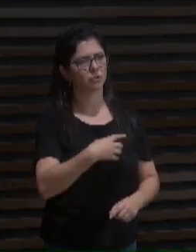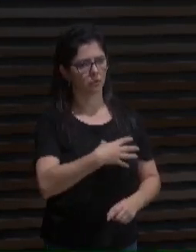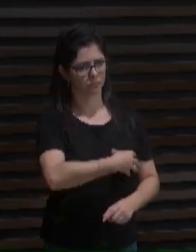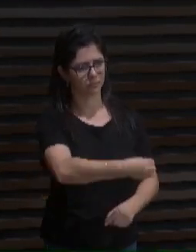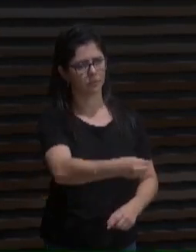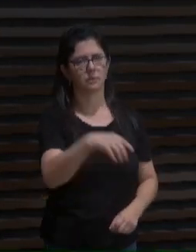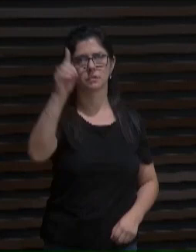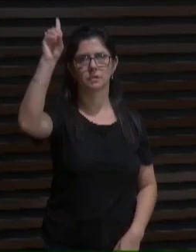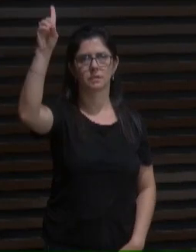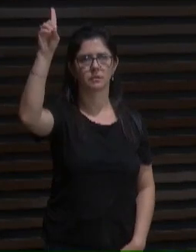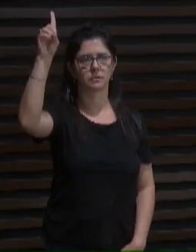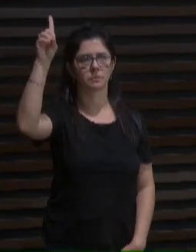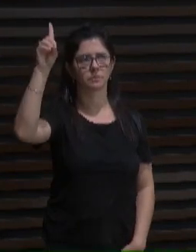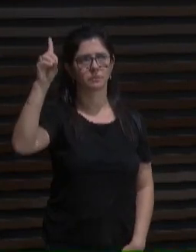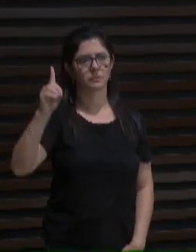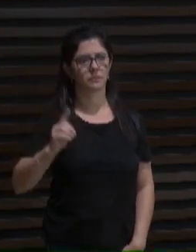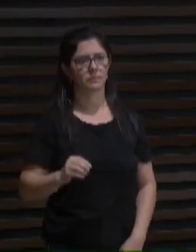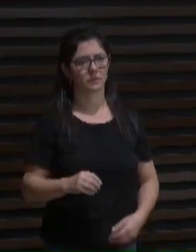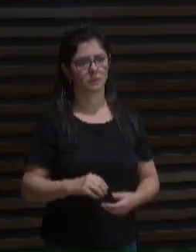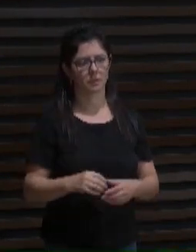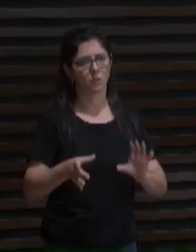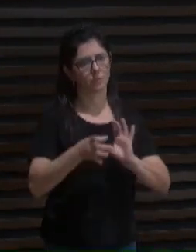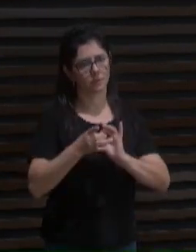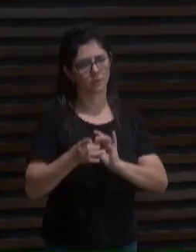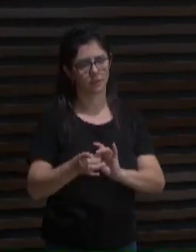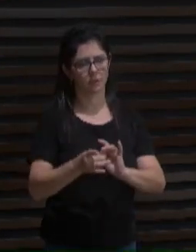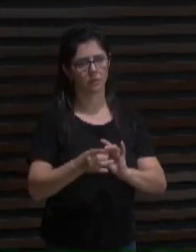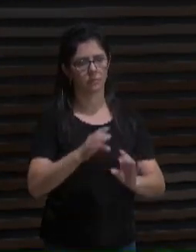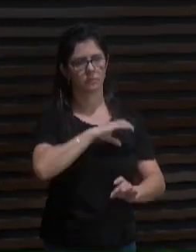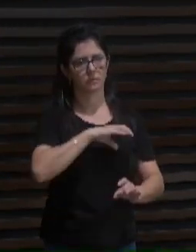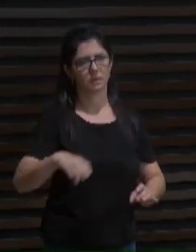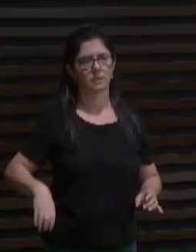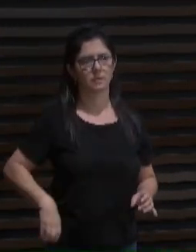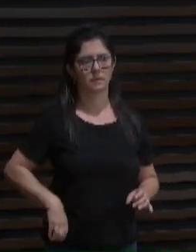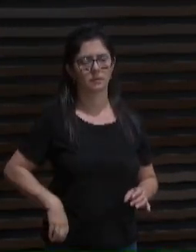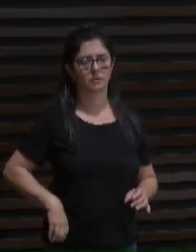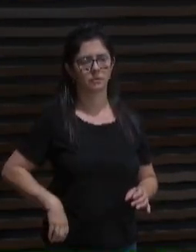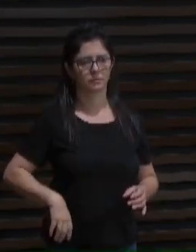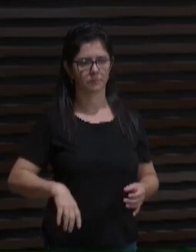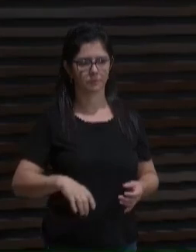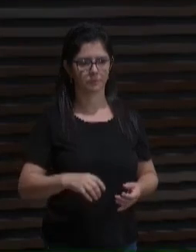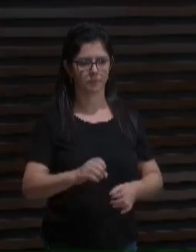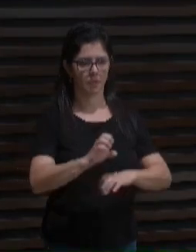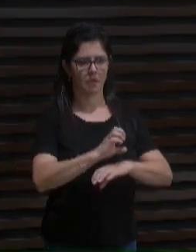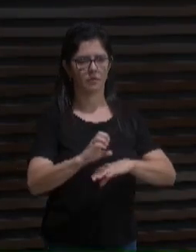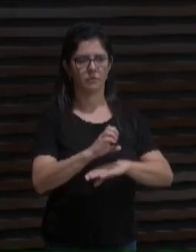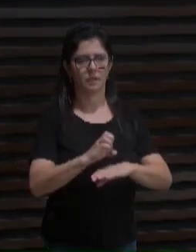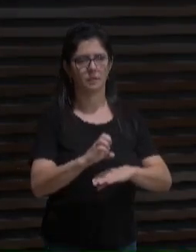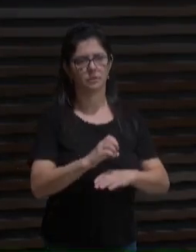mediante a nossa união mística com Cristo. Vamos ler juntos aí Efésios 1:5.